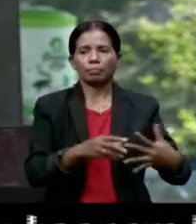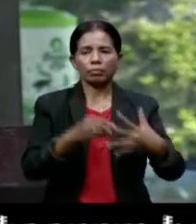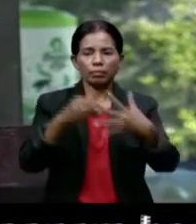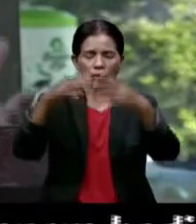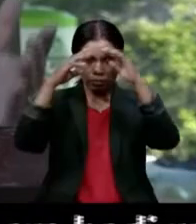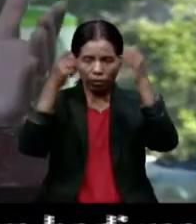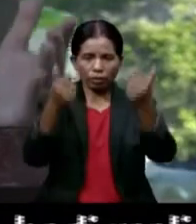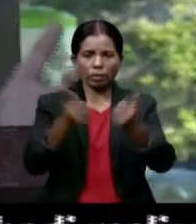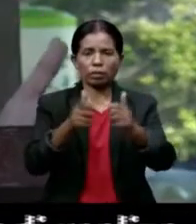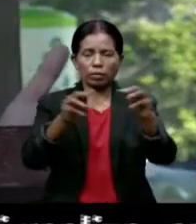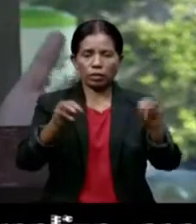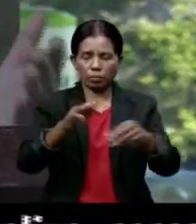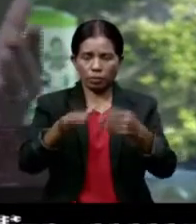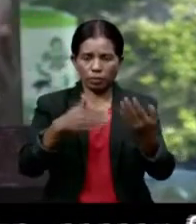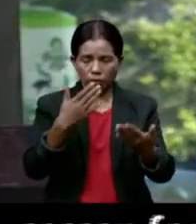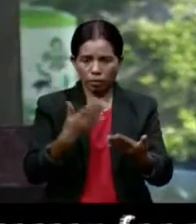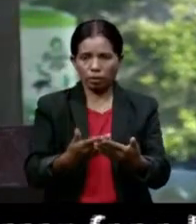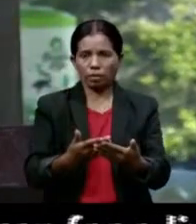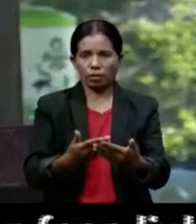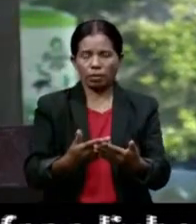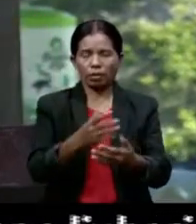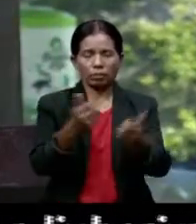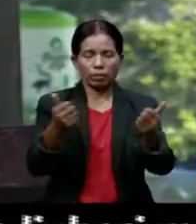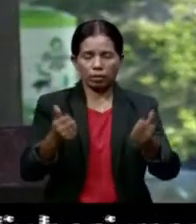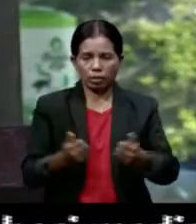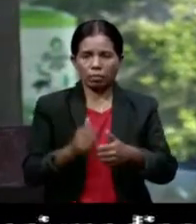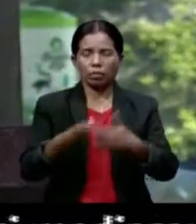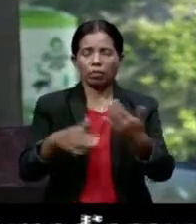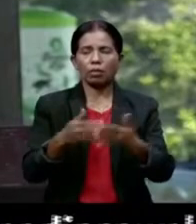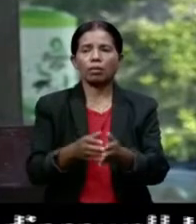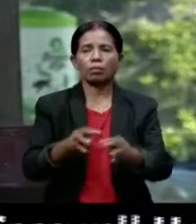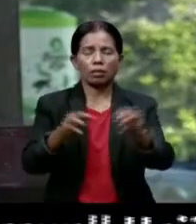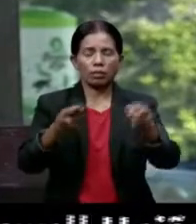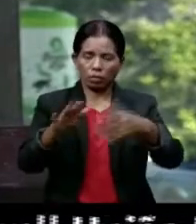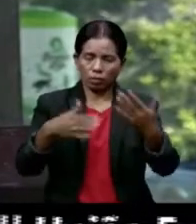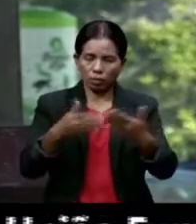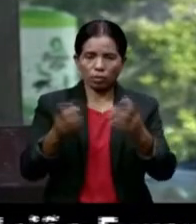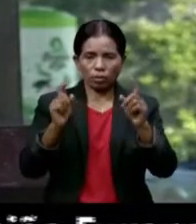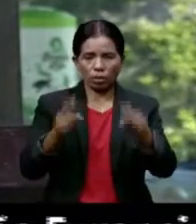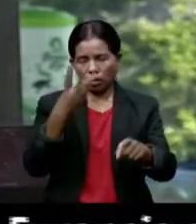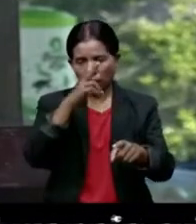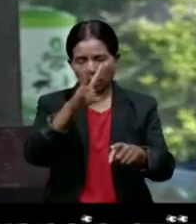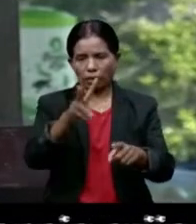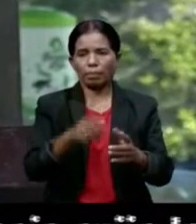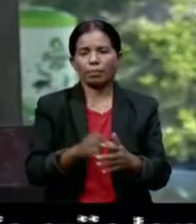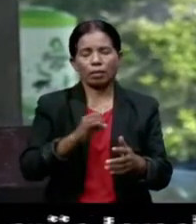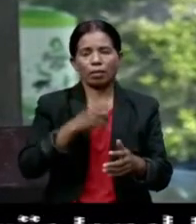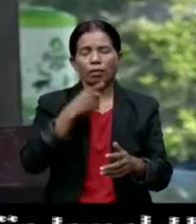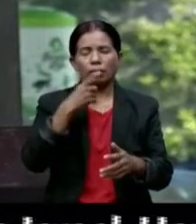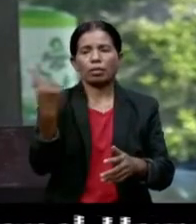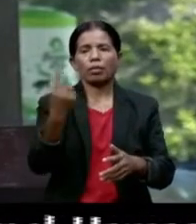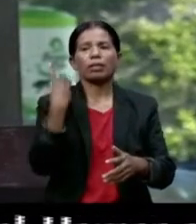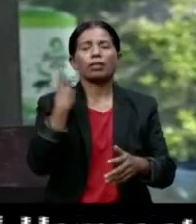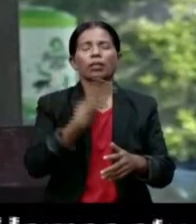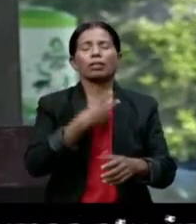rari municipi sira, ho armistro pus administrativo sira, ho suku sira ne apoi toma. Hawa tete bekona, ita